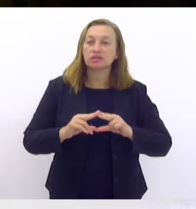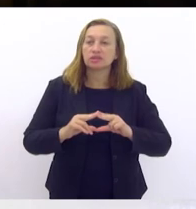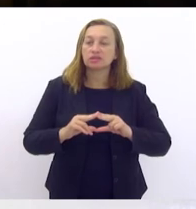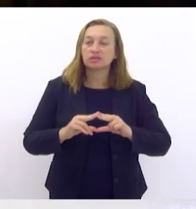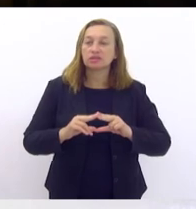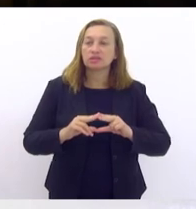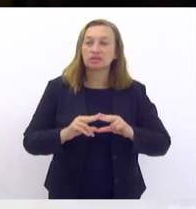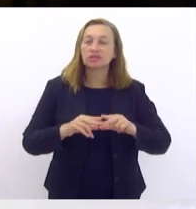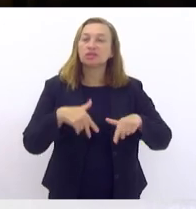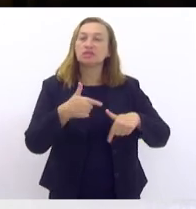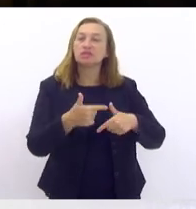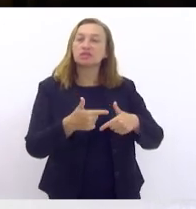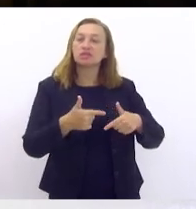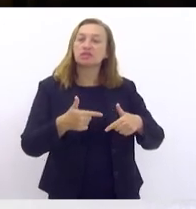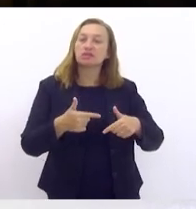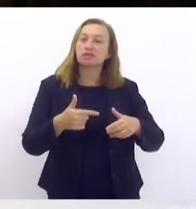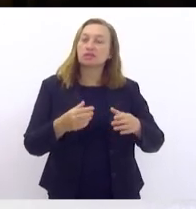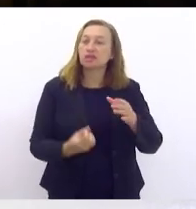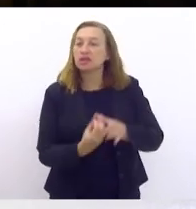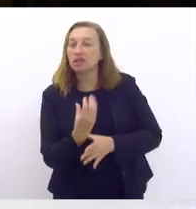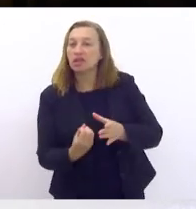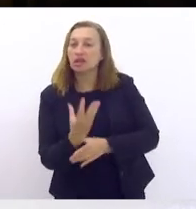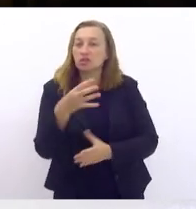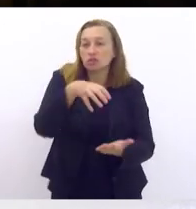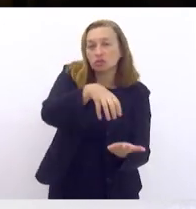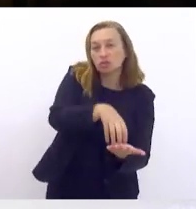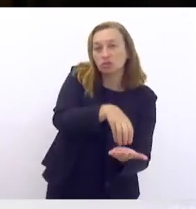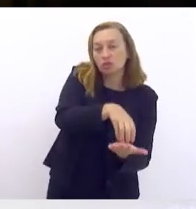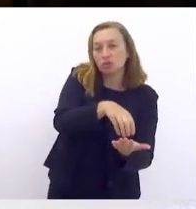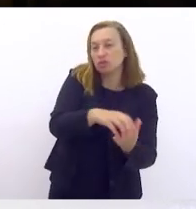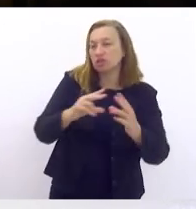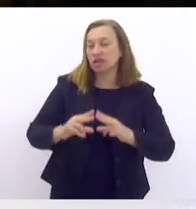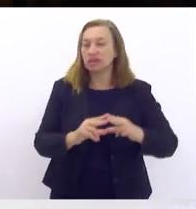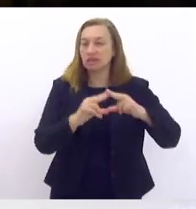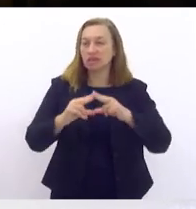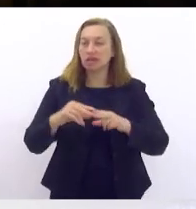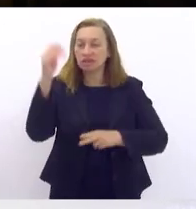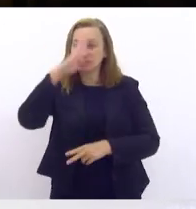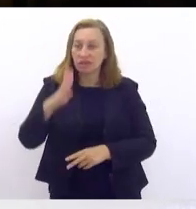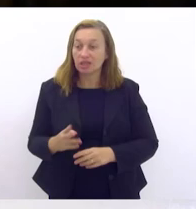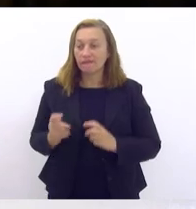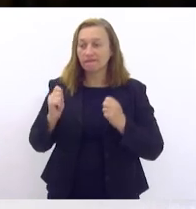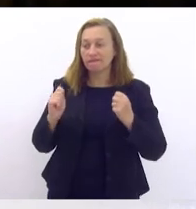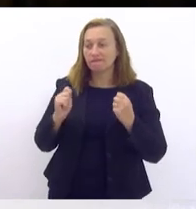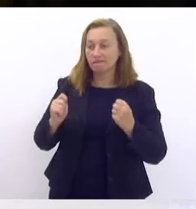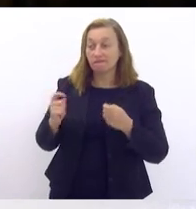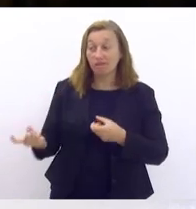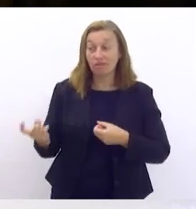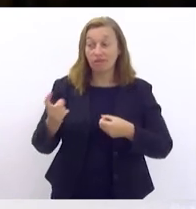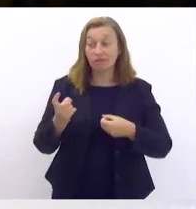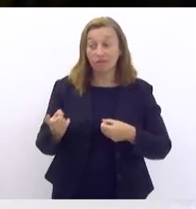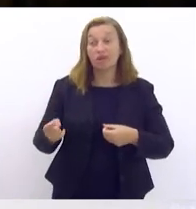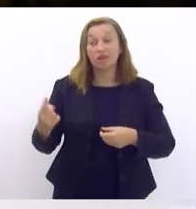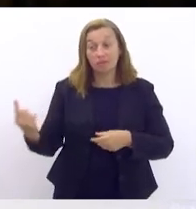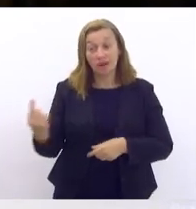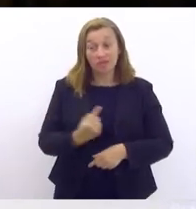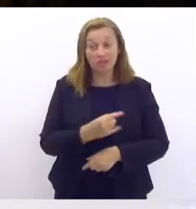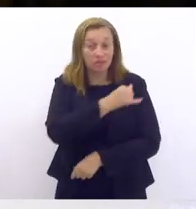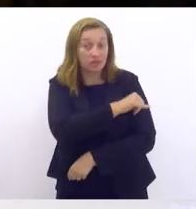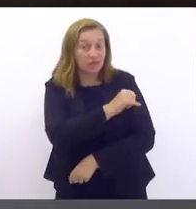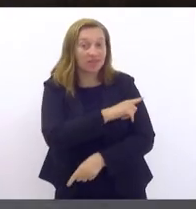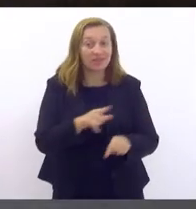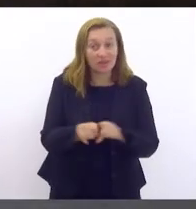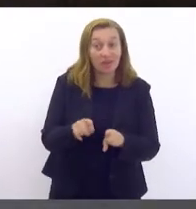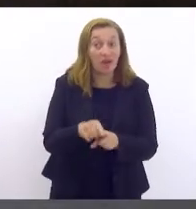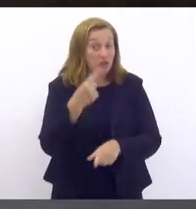plantas de reciclagem no Brasil e a gente Torcendo para ela vir para o Rio de Janeiro também viu Ana vamos